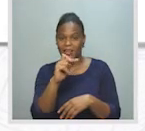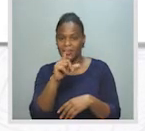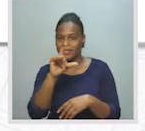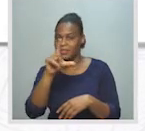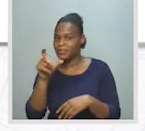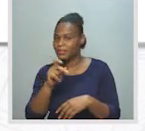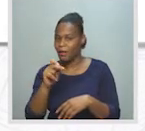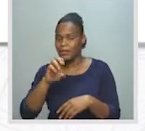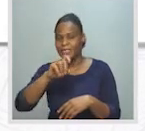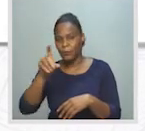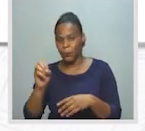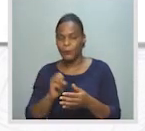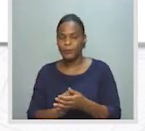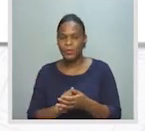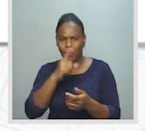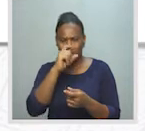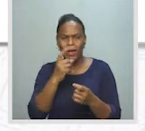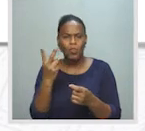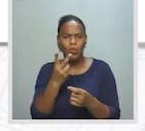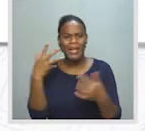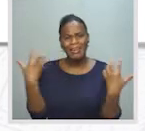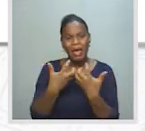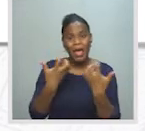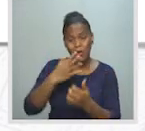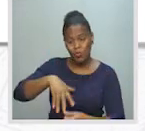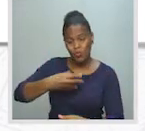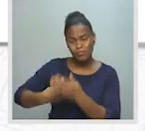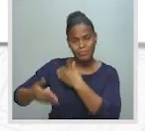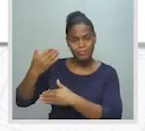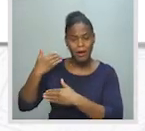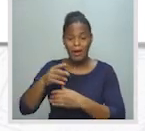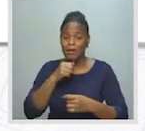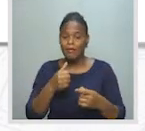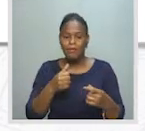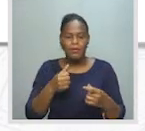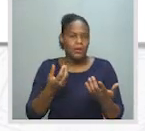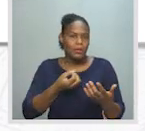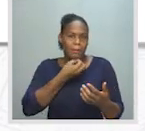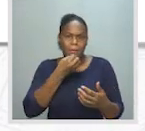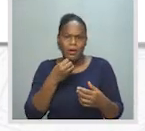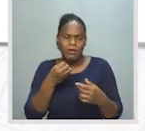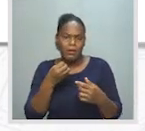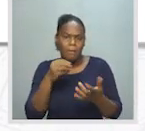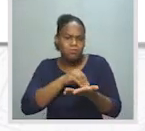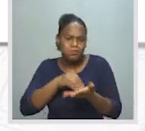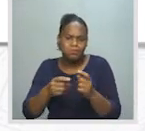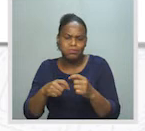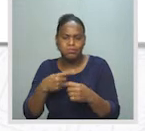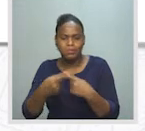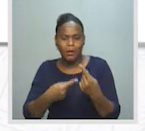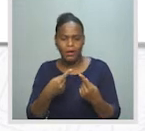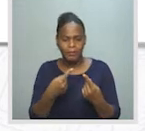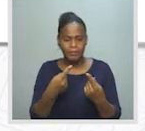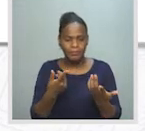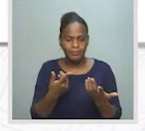guerras mundiais, que levaram ao reconhecimento da falência da razão técnica e da ideia de progresso